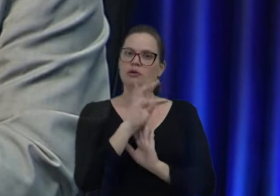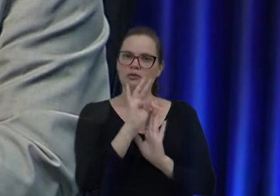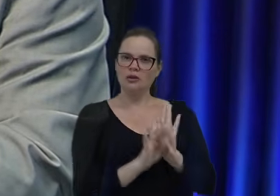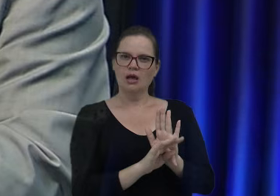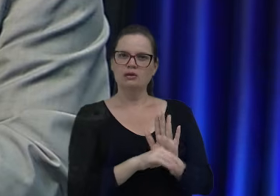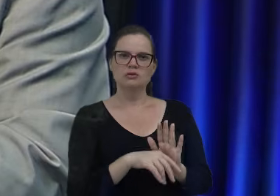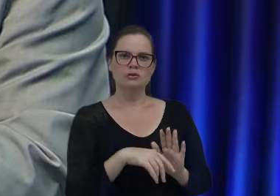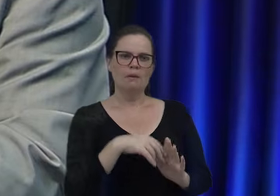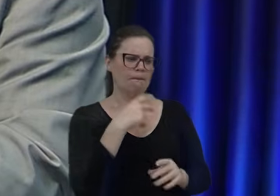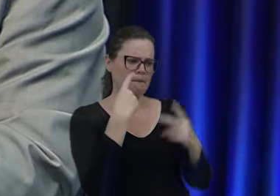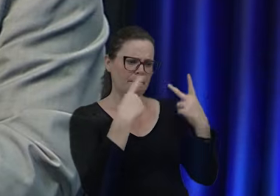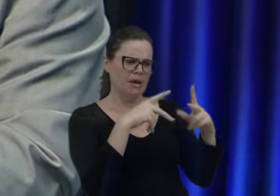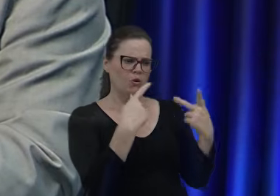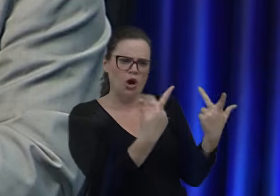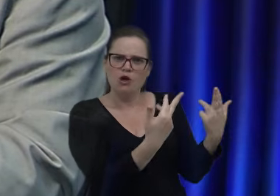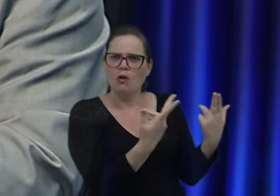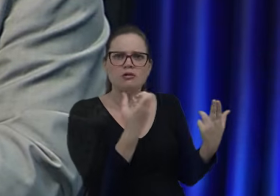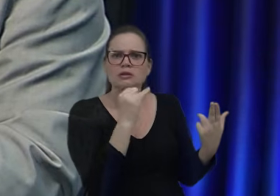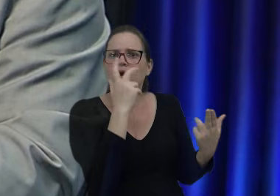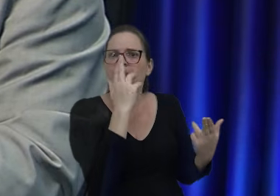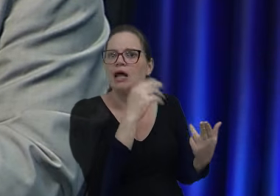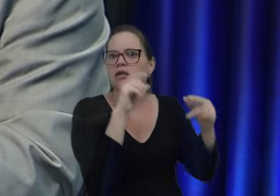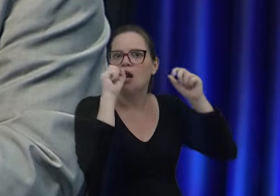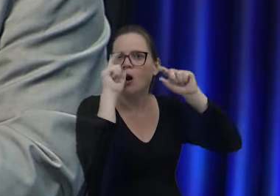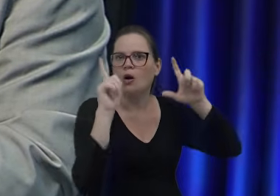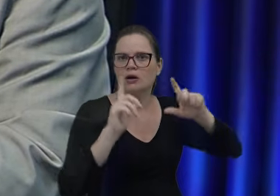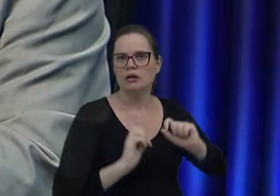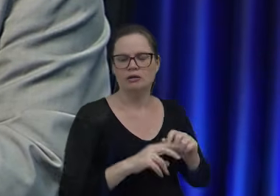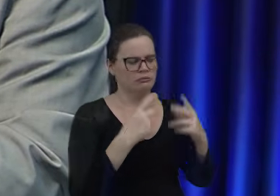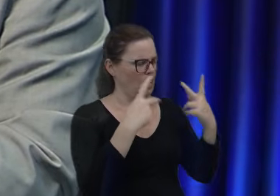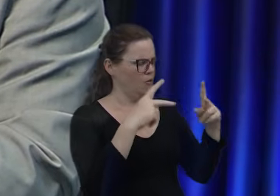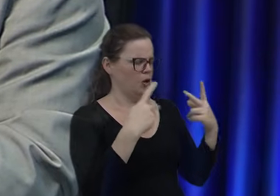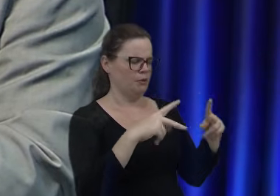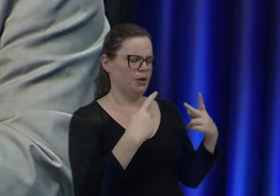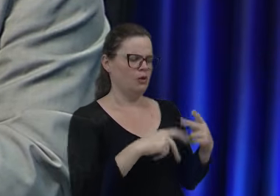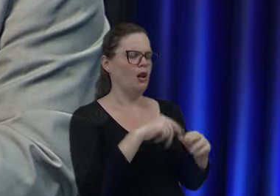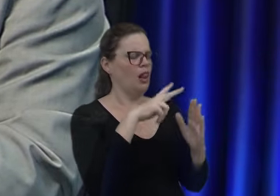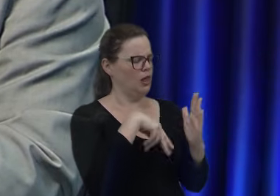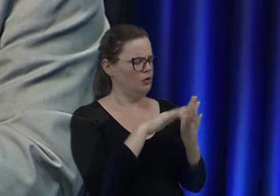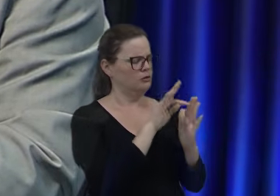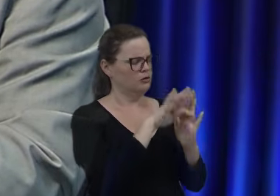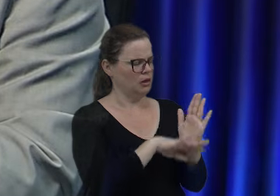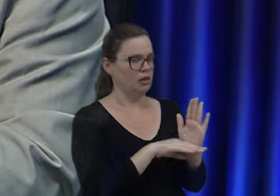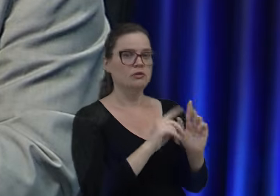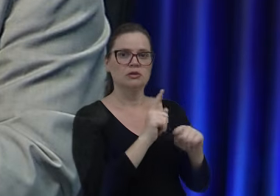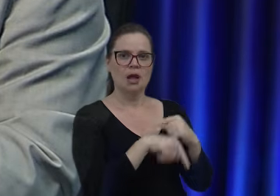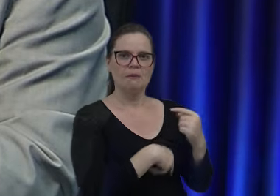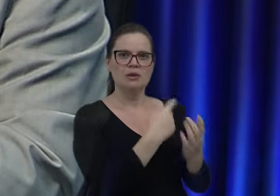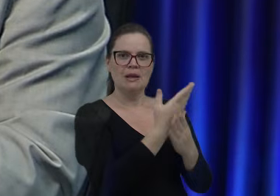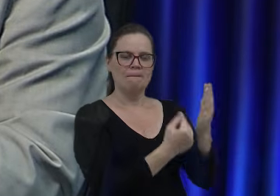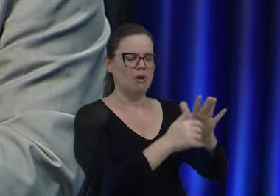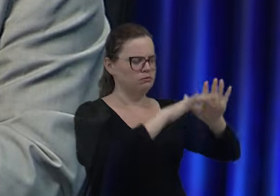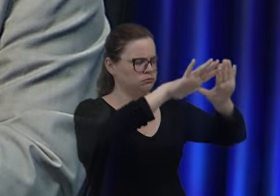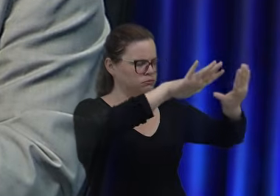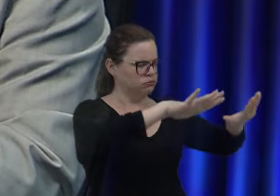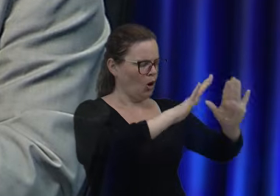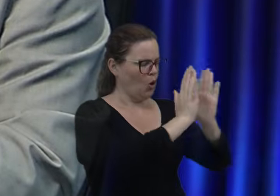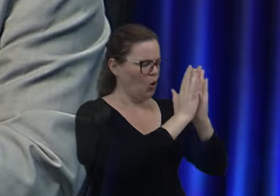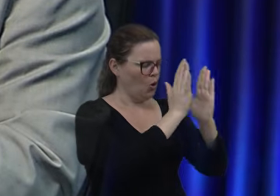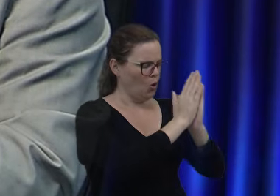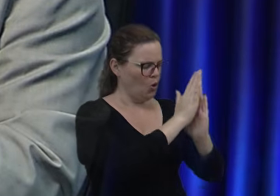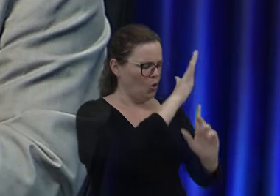oramos por ele, né, com a imposição de mãos. Quando o pastor acabou de orar, com a imposição de